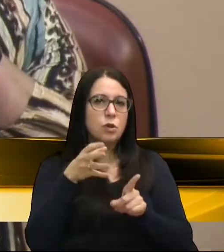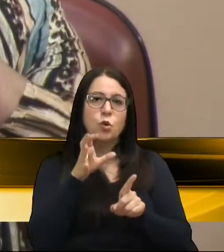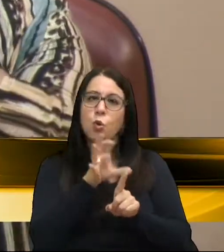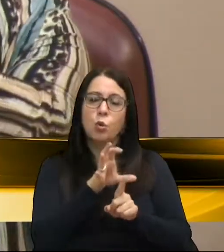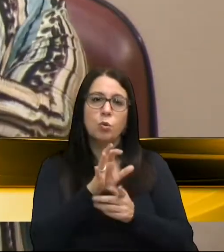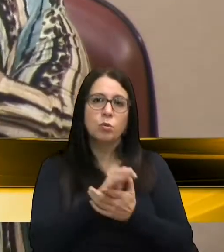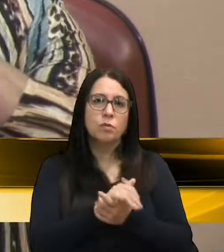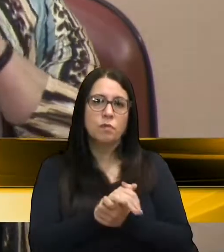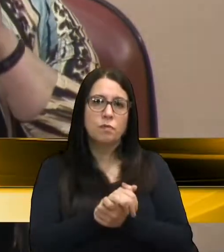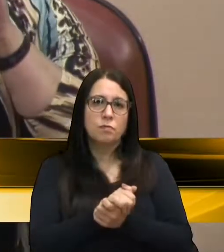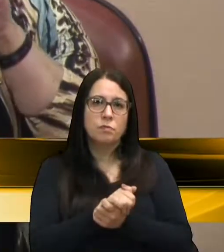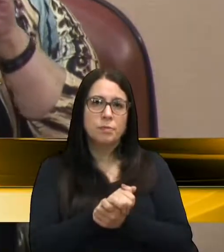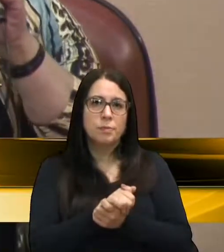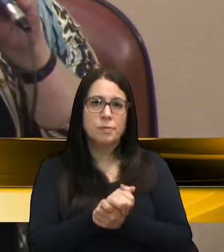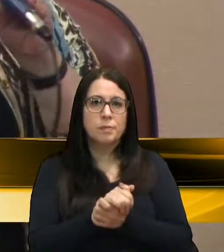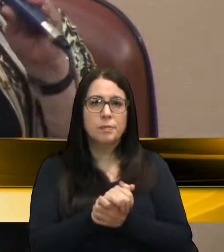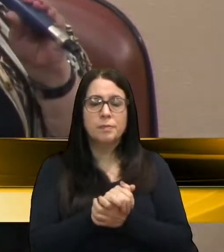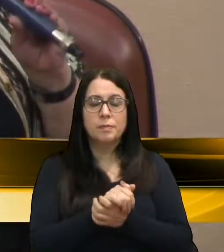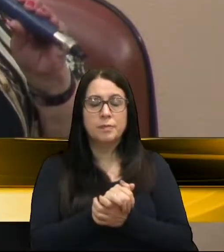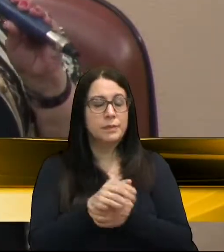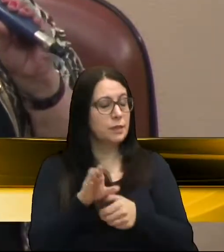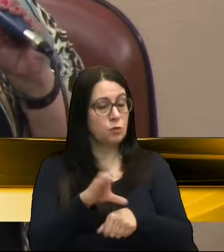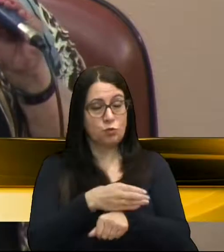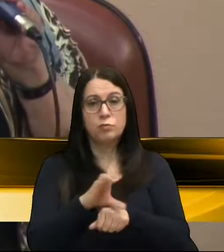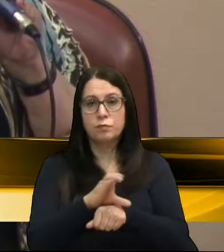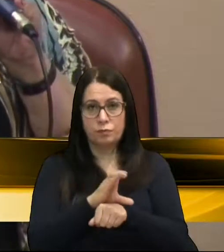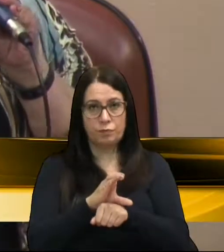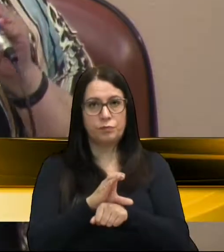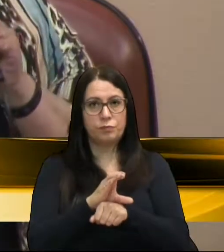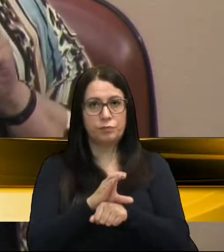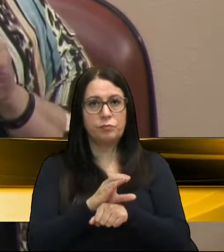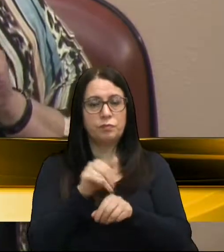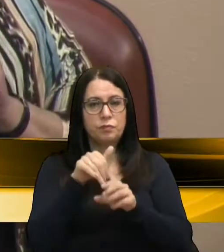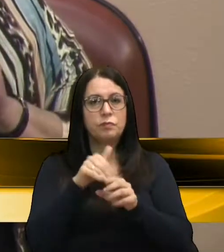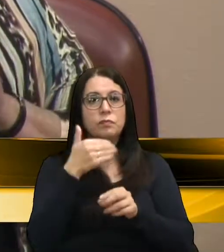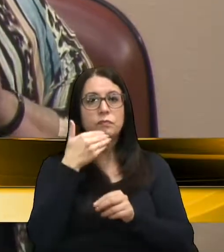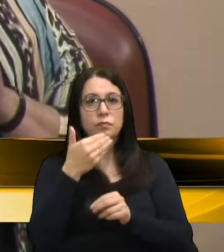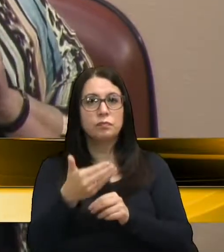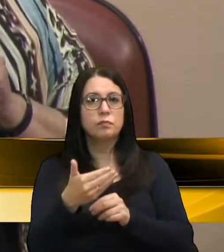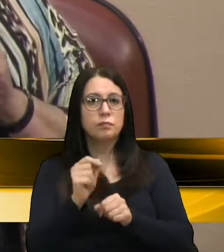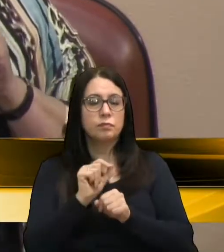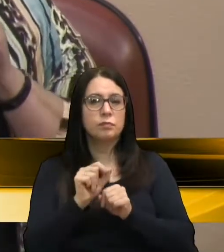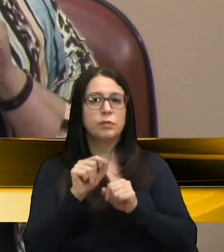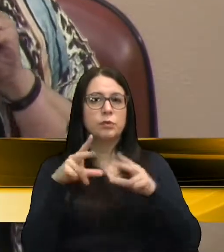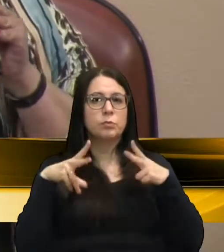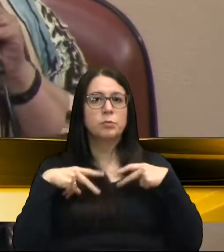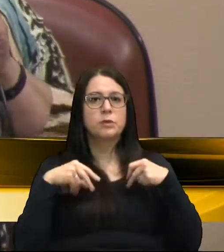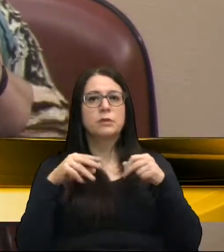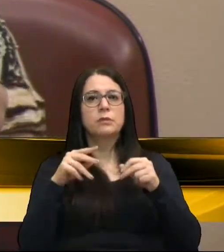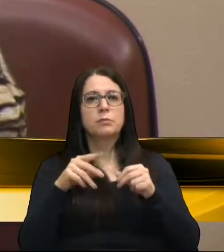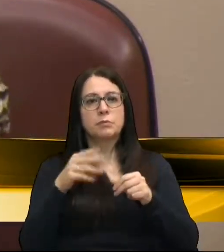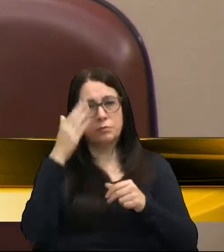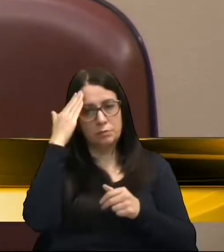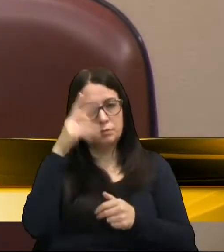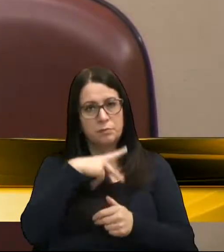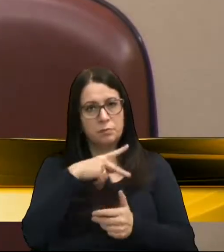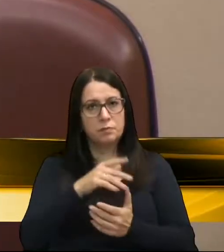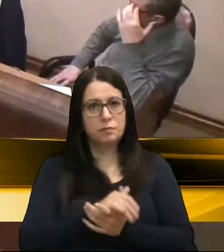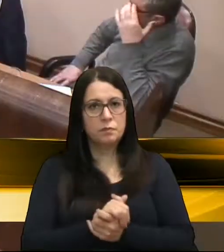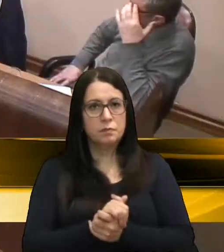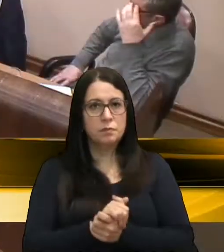contra a inconstitucionalidade. Votarei a favor do mérito. Era isso, senhor